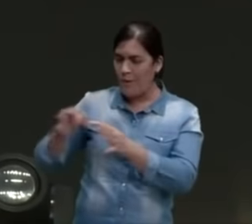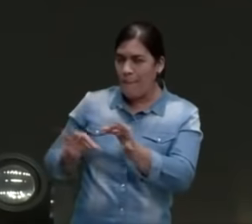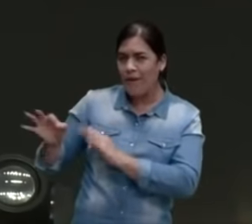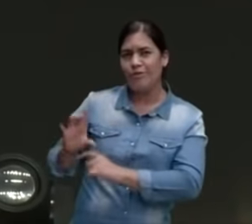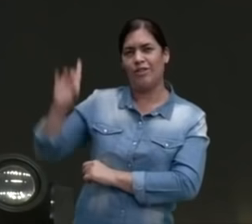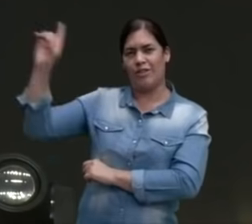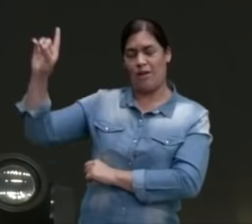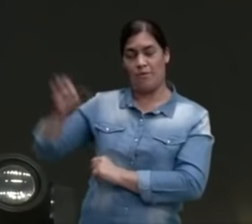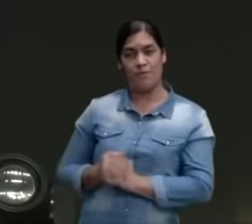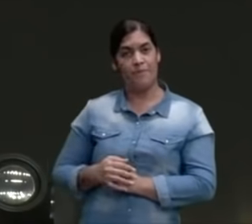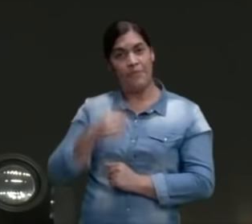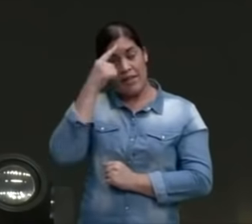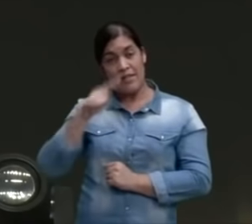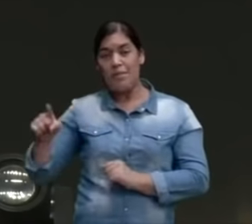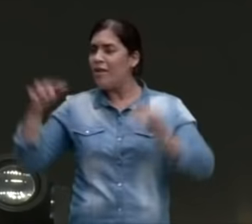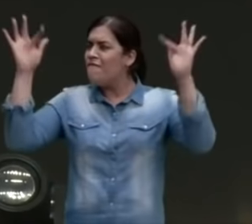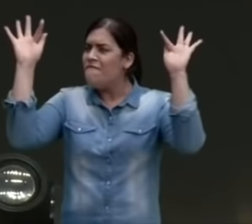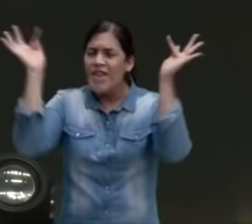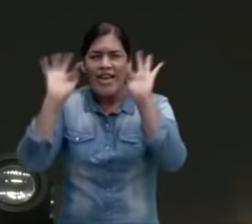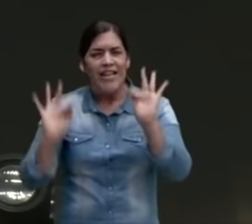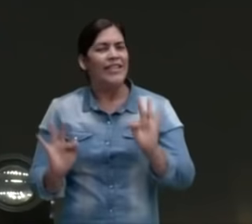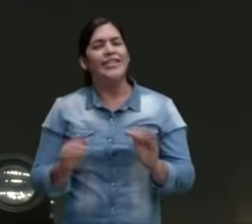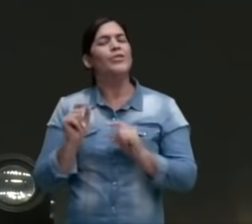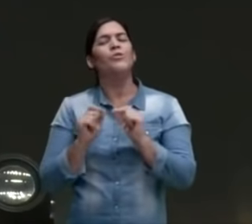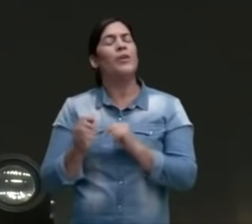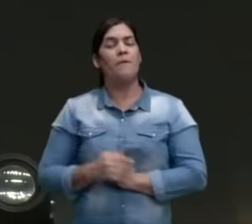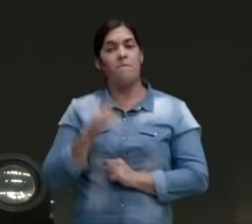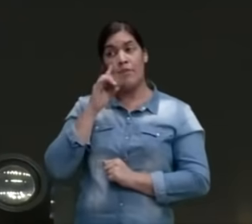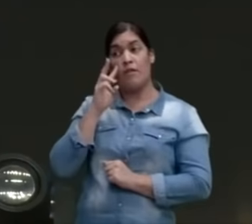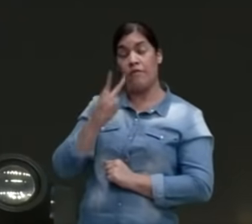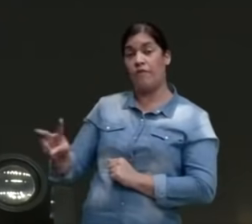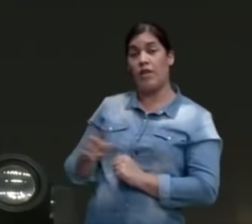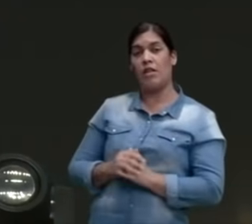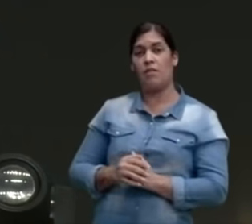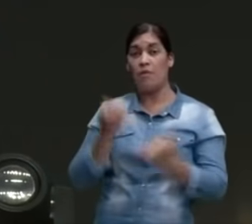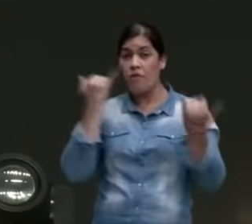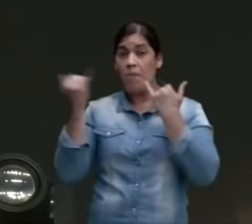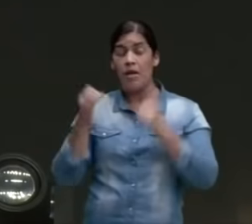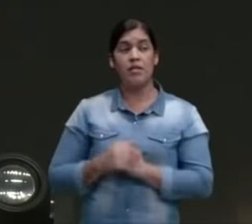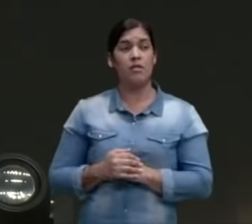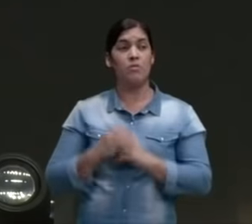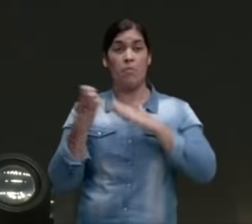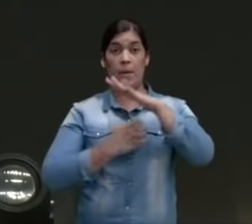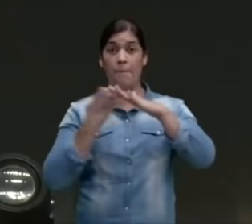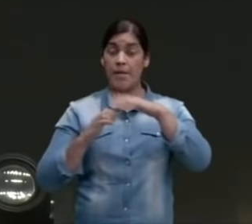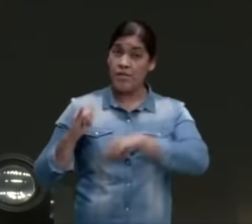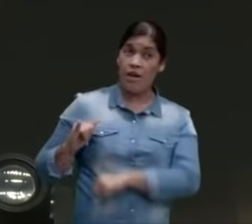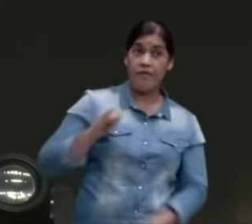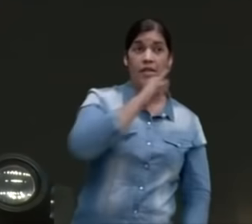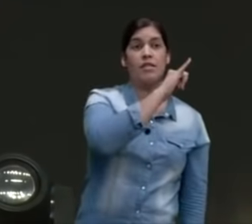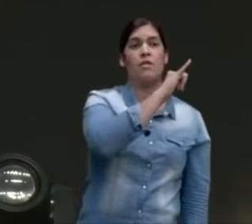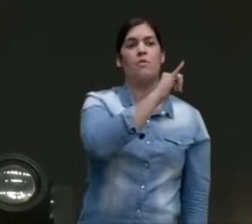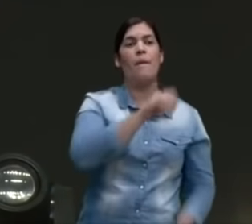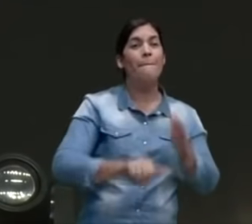Essa semana eu fiquei tão feliz, surgiu uma matéria lá que... Eu vi uma matéria de uma empresa de aviação, a primeira empresa de